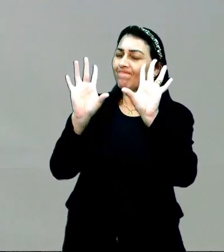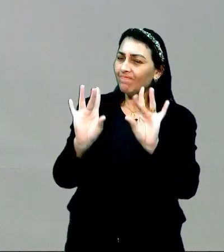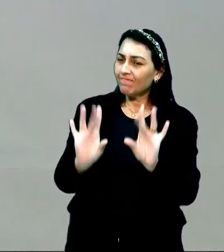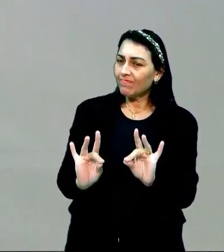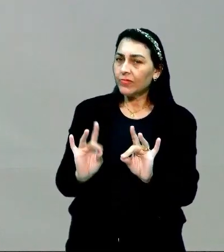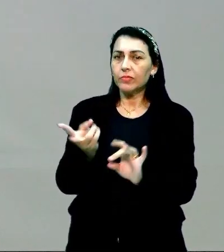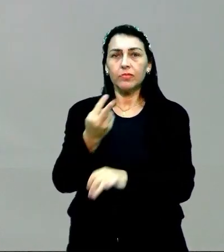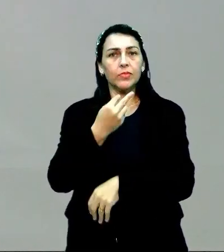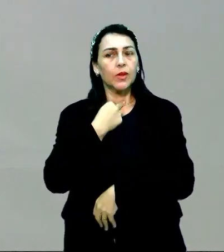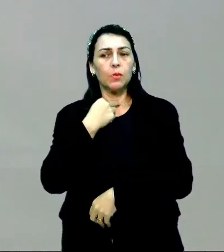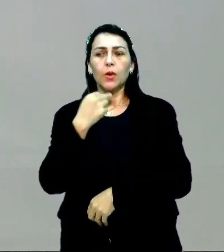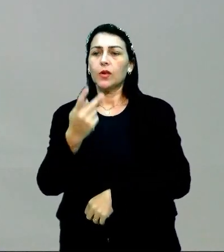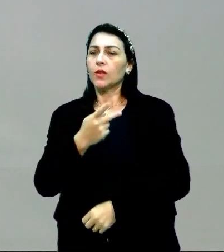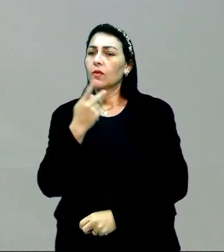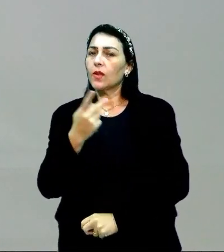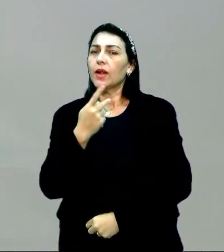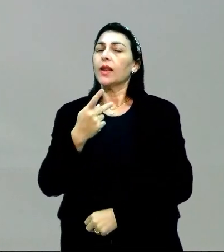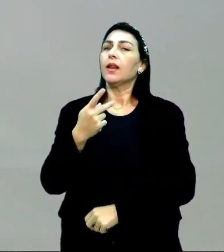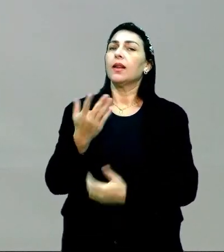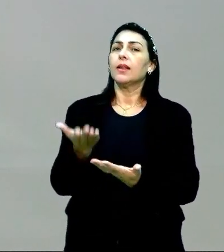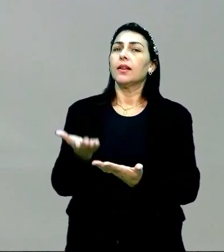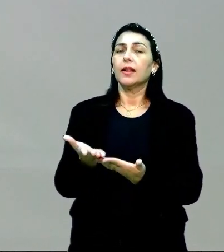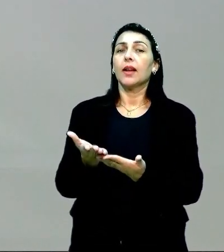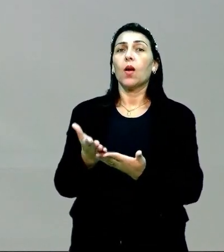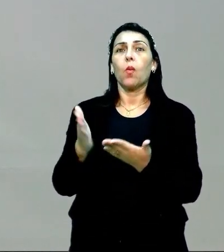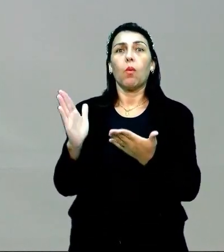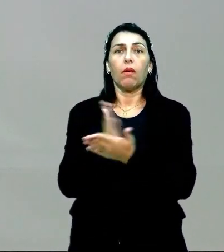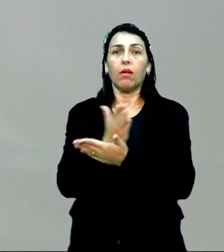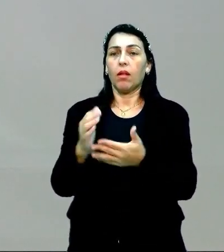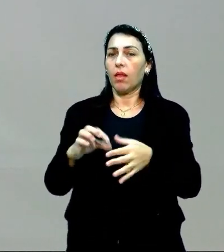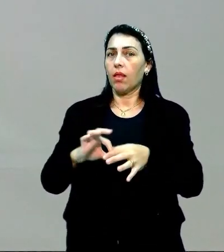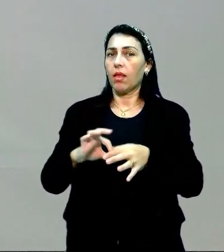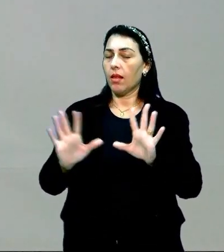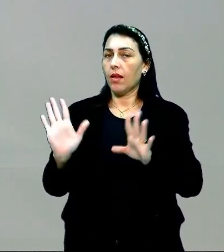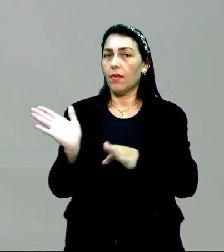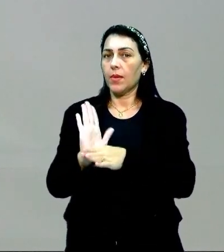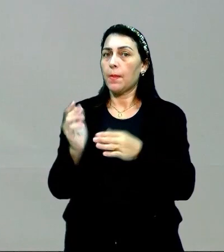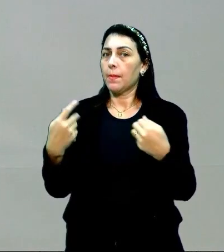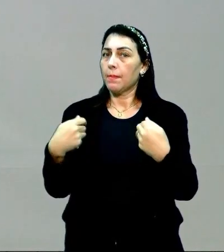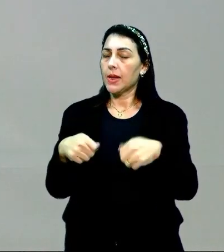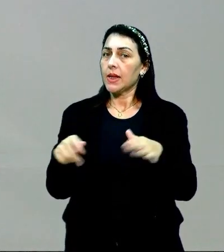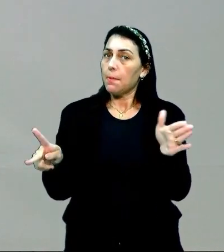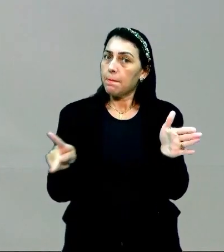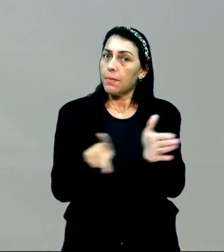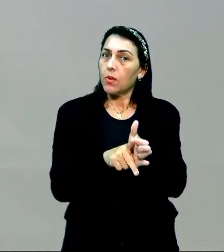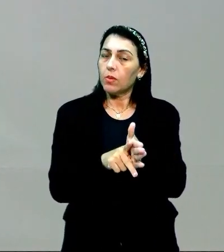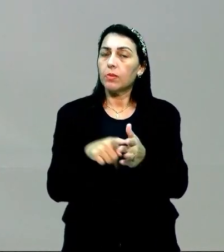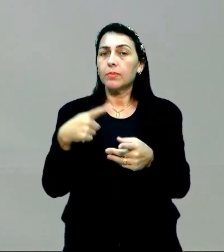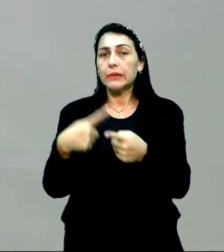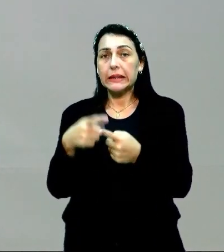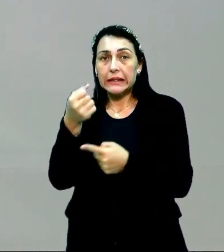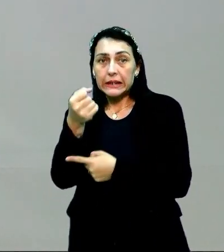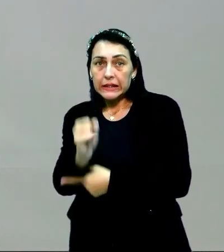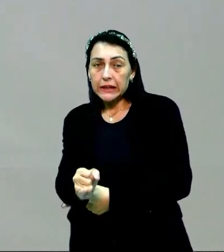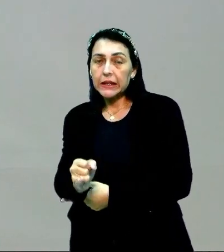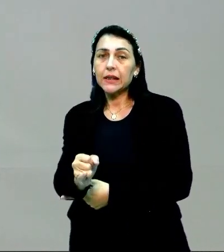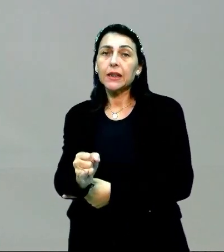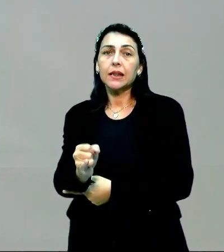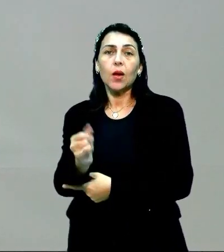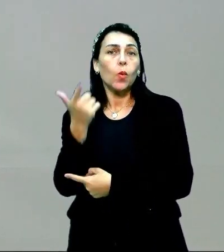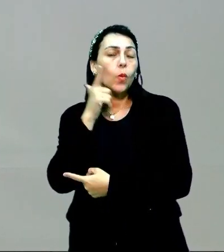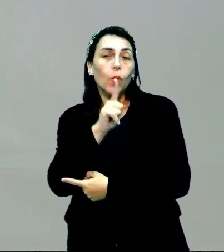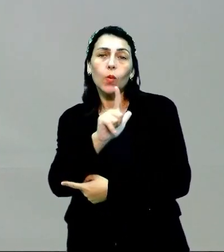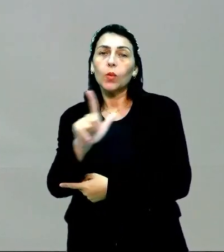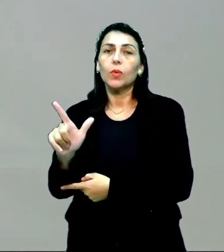posso simplesmente falar de qualquer coisa relacionada ao cinema. Eu tenho que ser específica, porque se eu